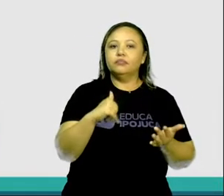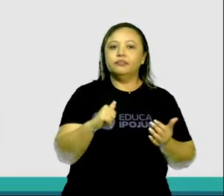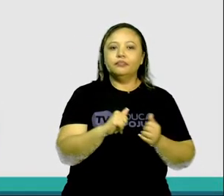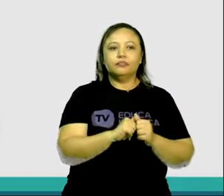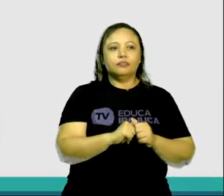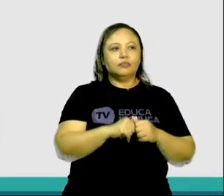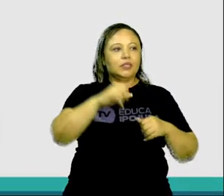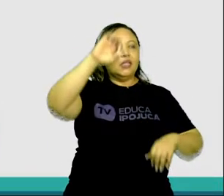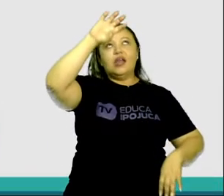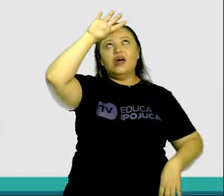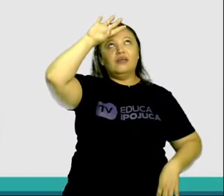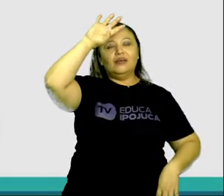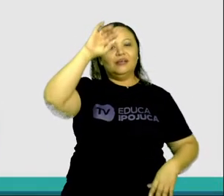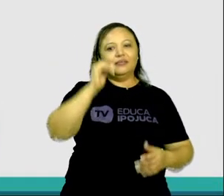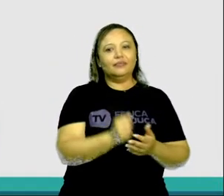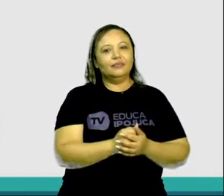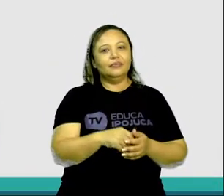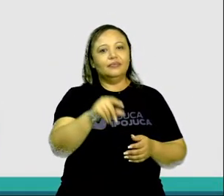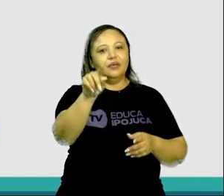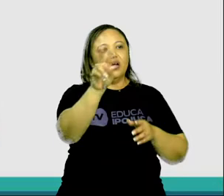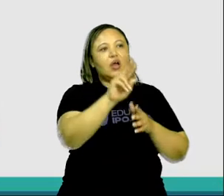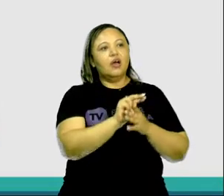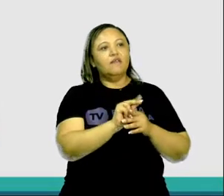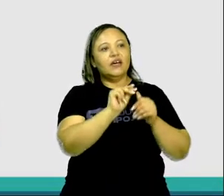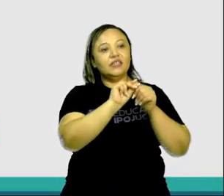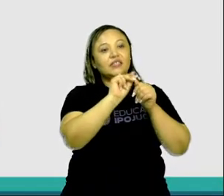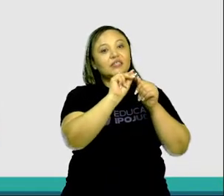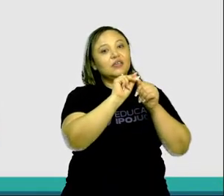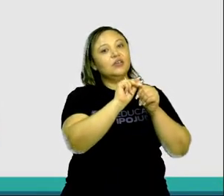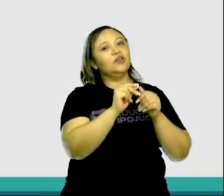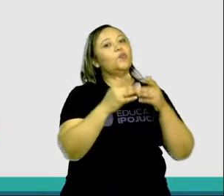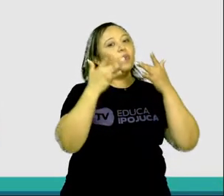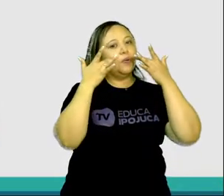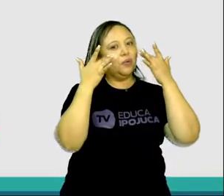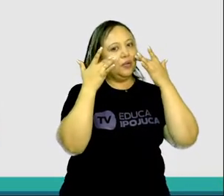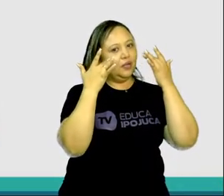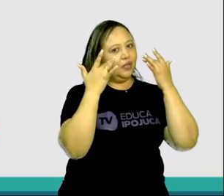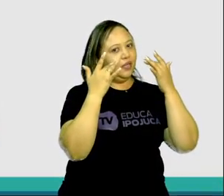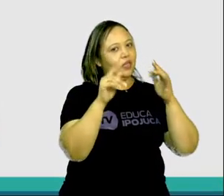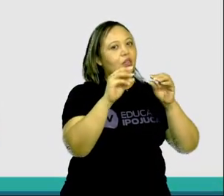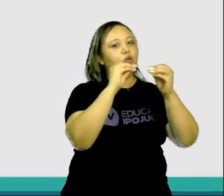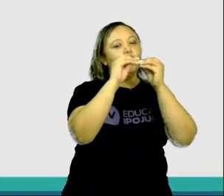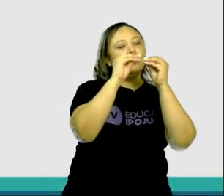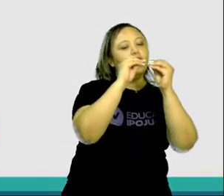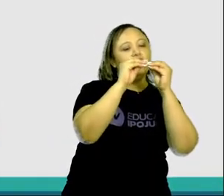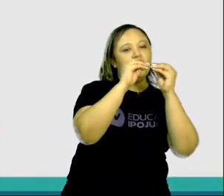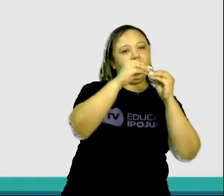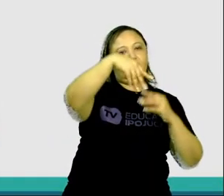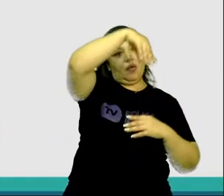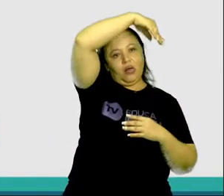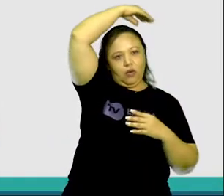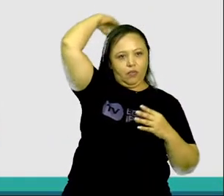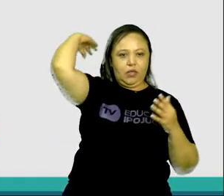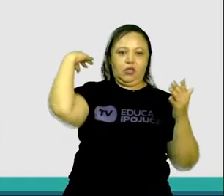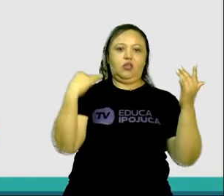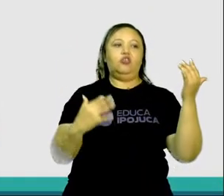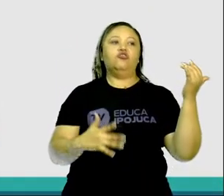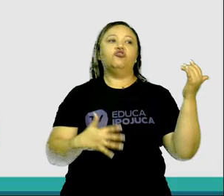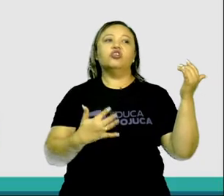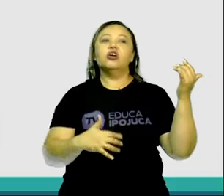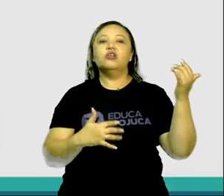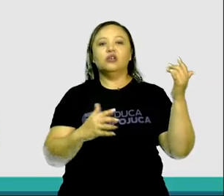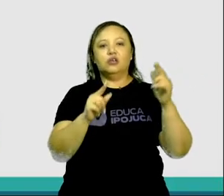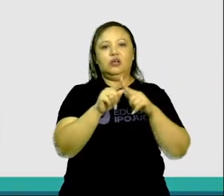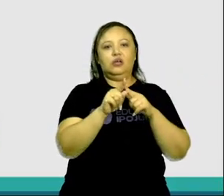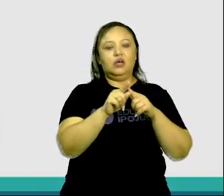Melodrama? Que tal fazermos uma cena da usurpadora ou de Maria do Bairro? Porém, em vez de